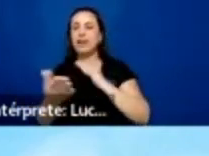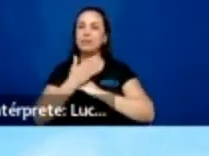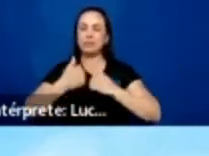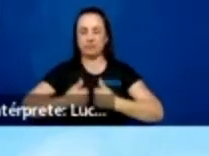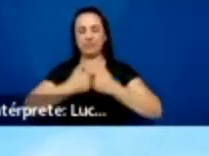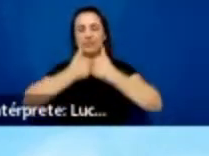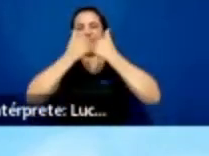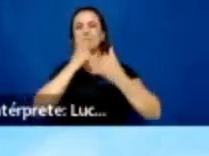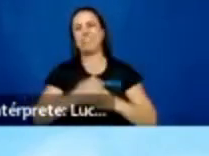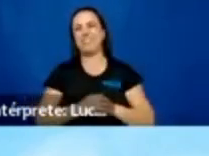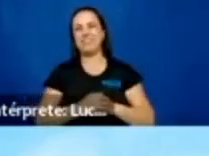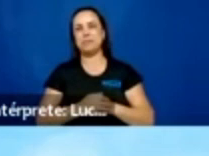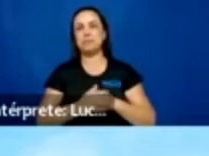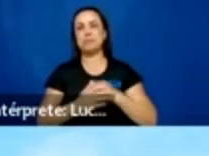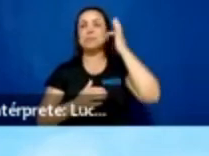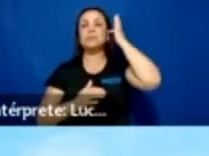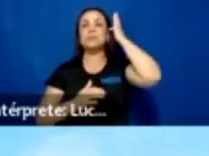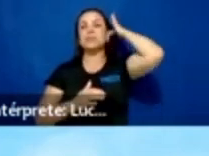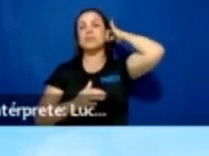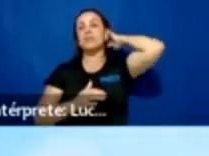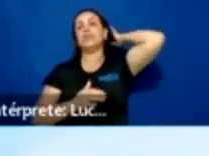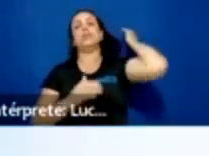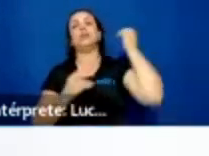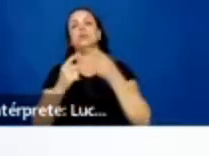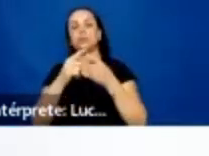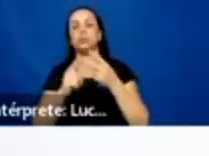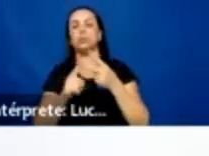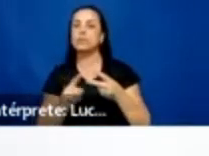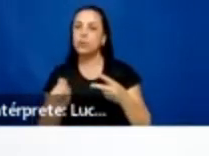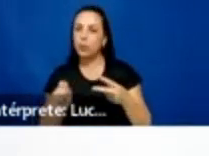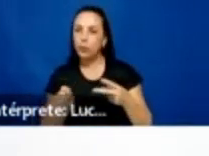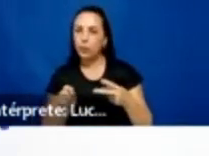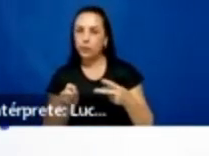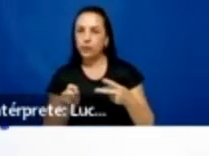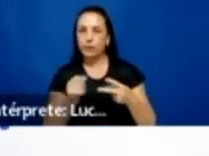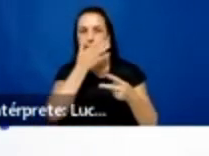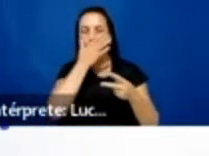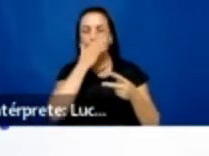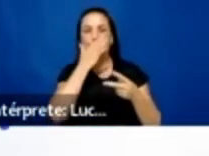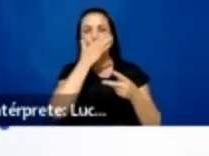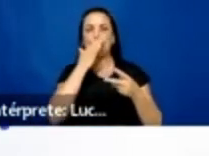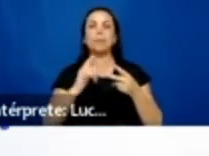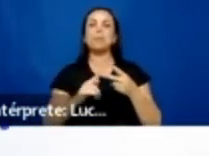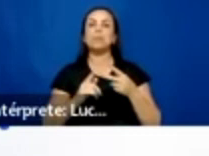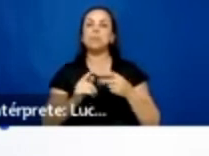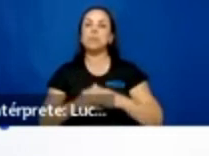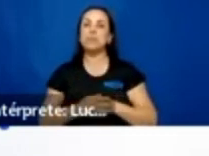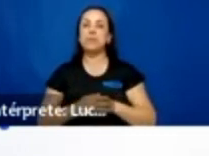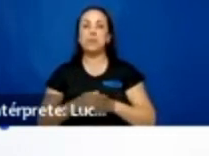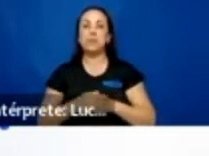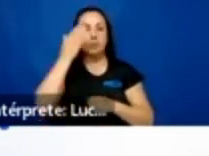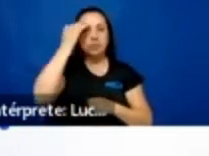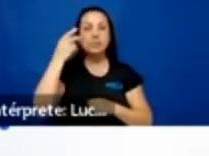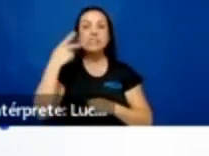dois benefícios. Reduziu a acidez, reduziu o radical livre. Tem mais agora. Então, você sabia que 70% do seu corpo é